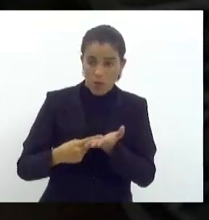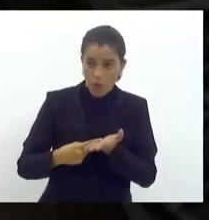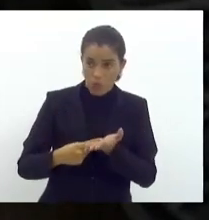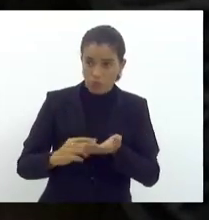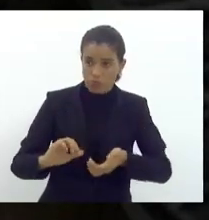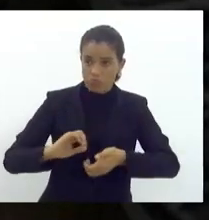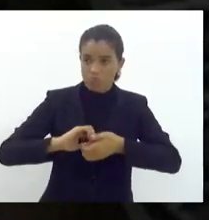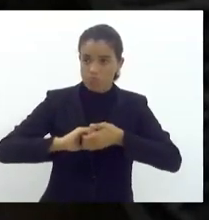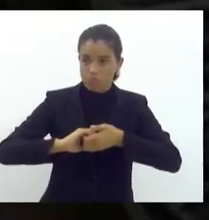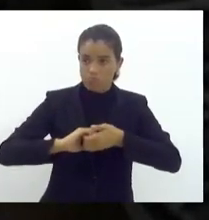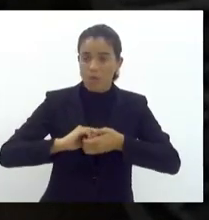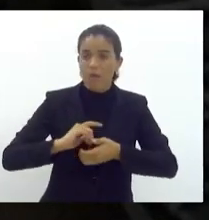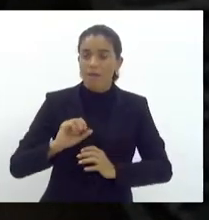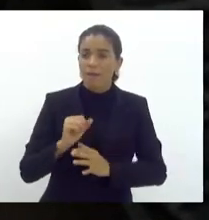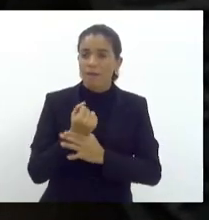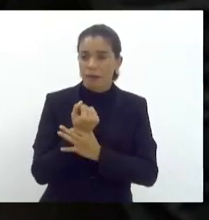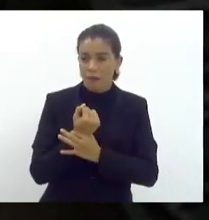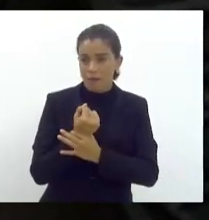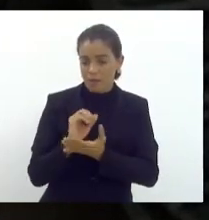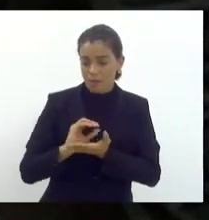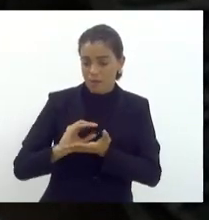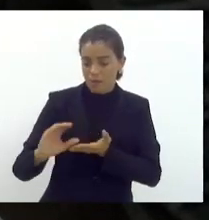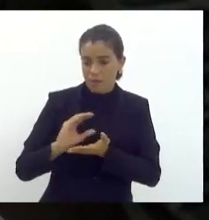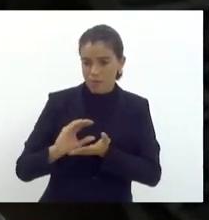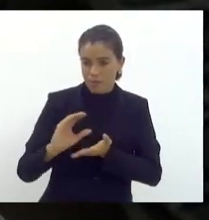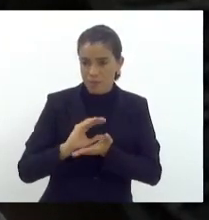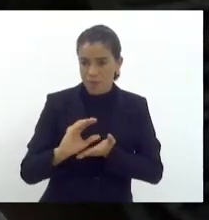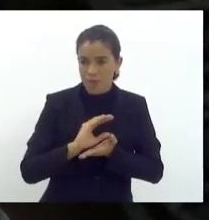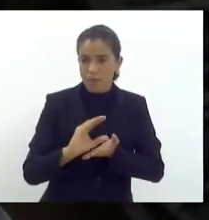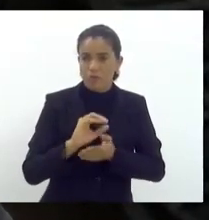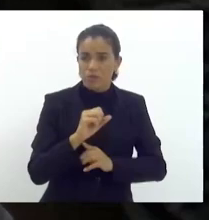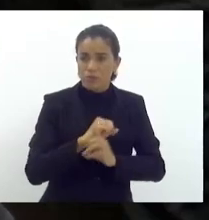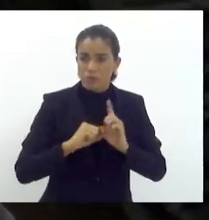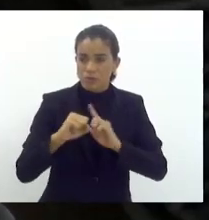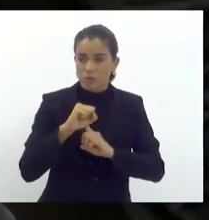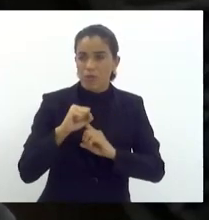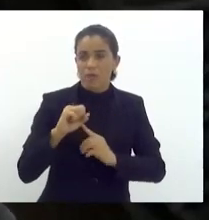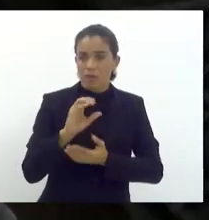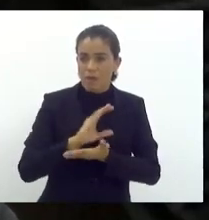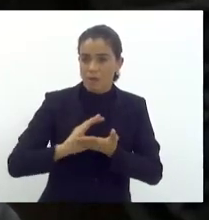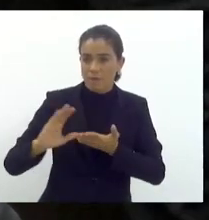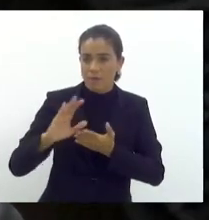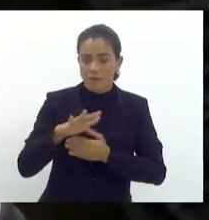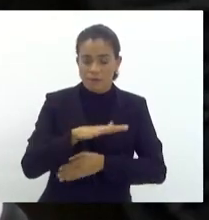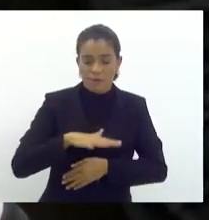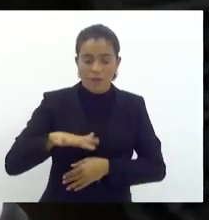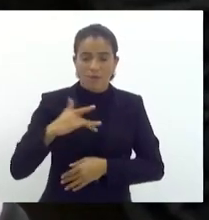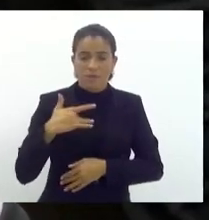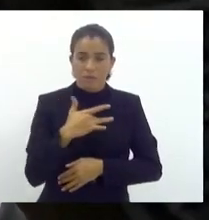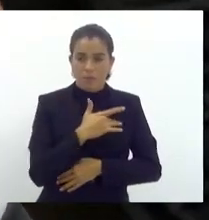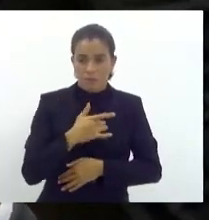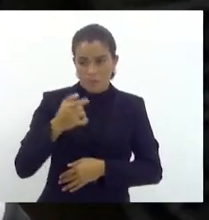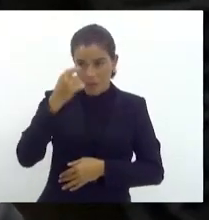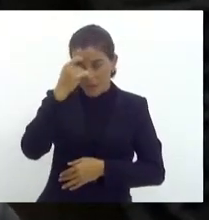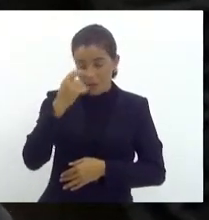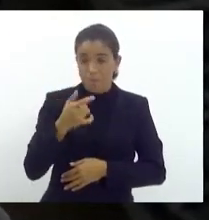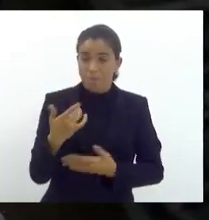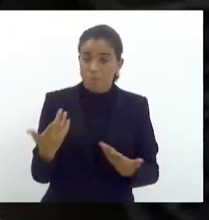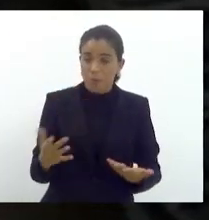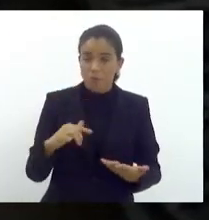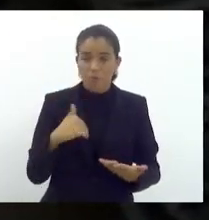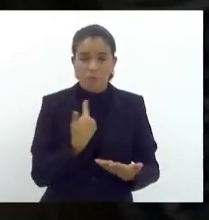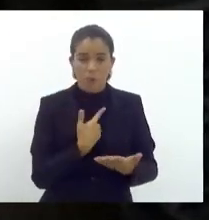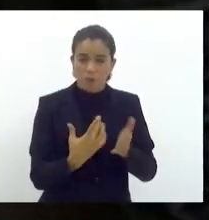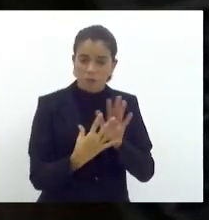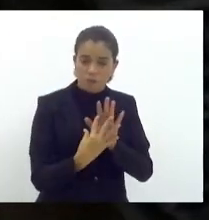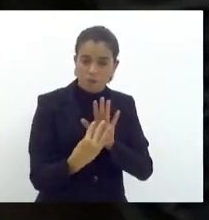garante os investimentos em habitação os investimentos sociais investimentos na área de saúde mental eu acho que nós damos